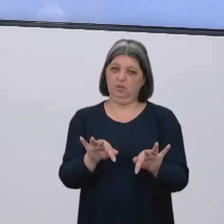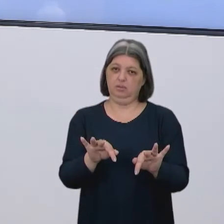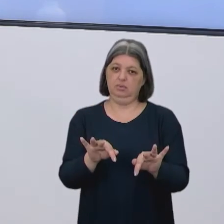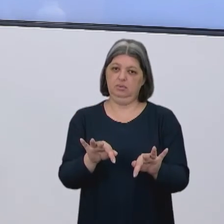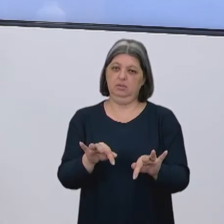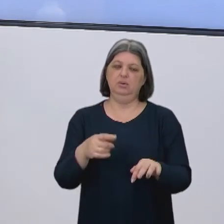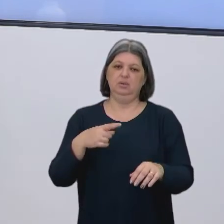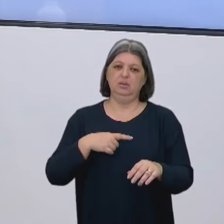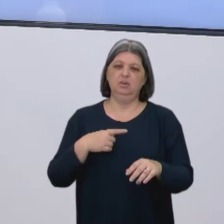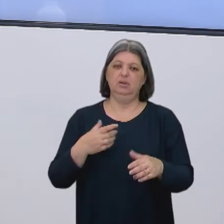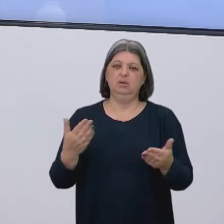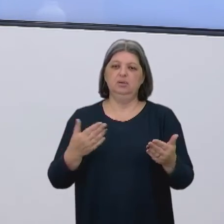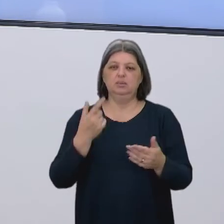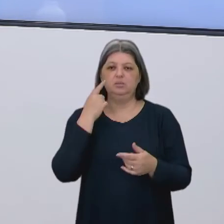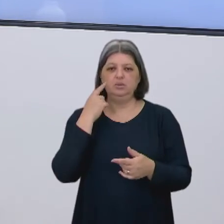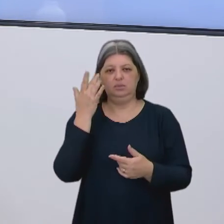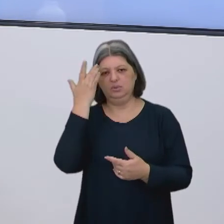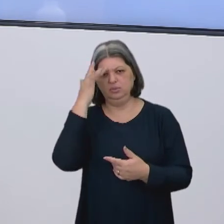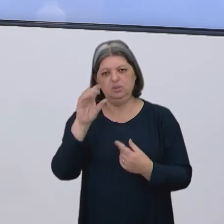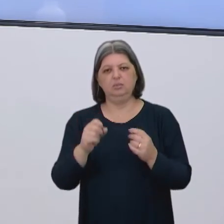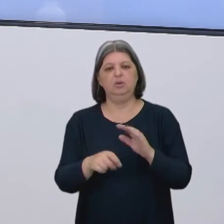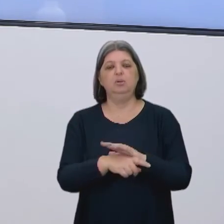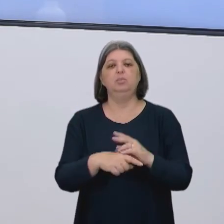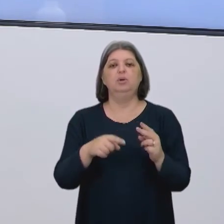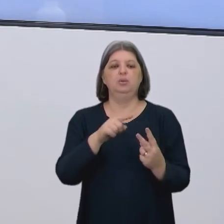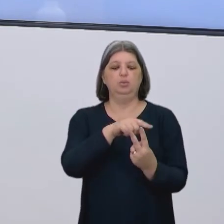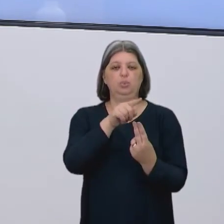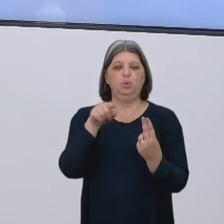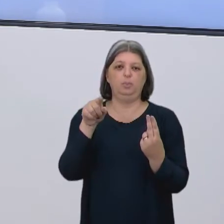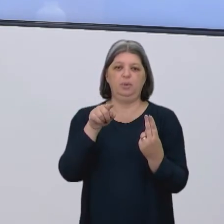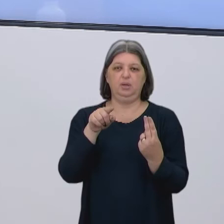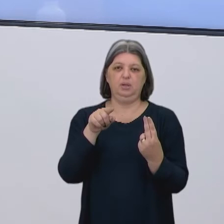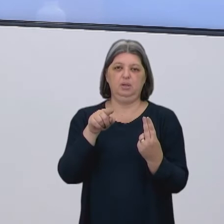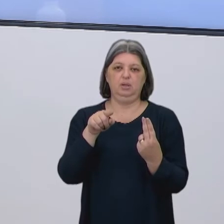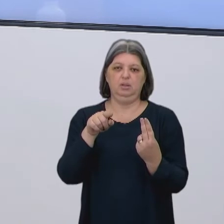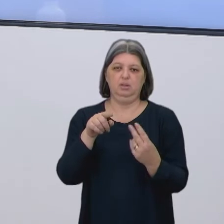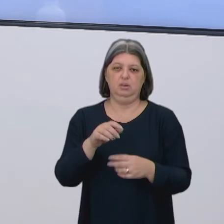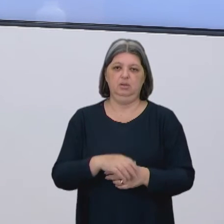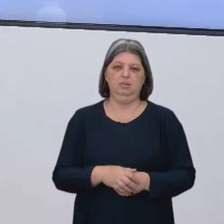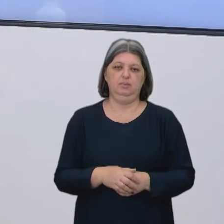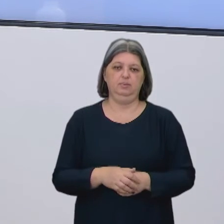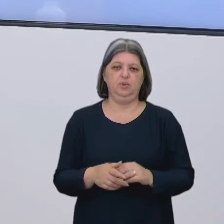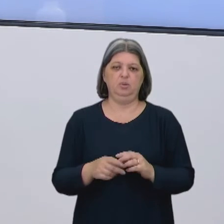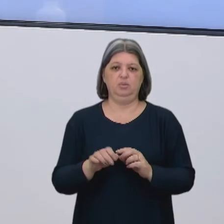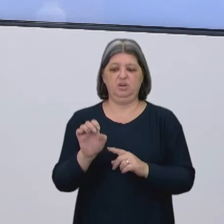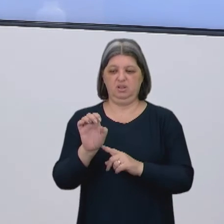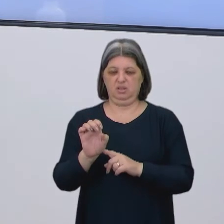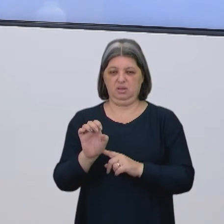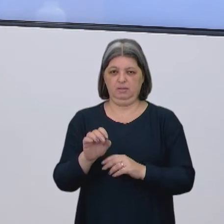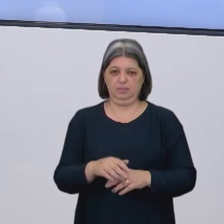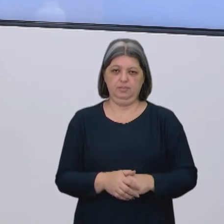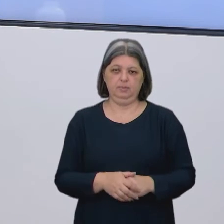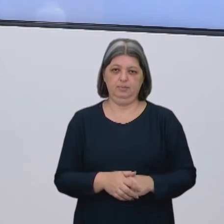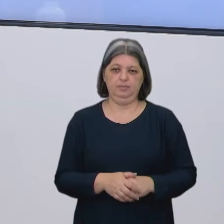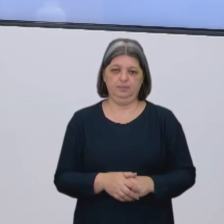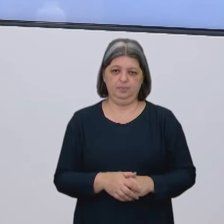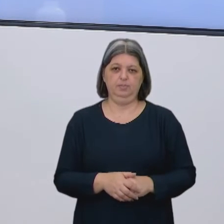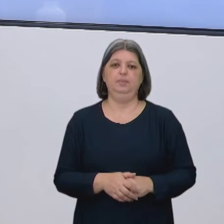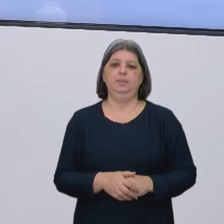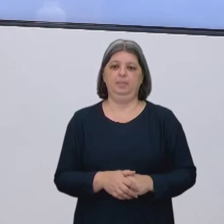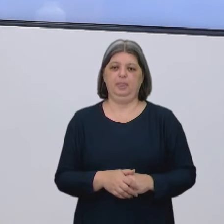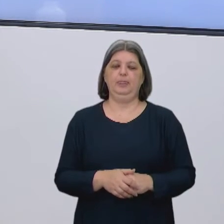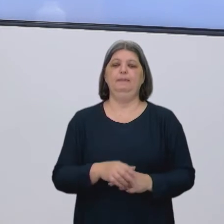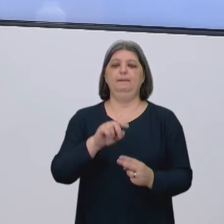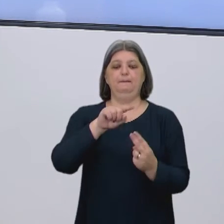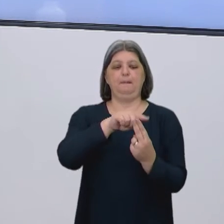gente até hoje determinando, sei lá qual causa do π, sei lá qual causa do número de Euler, que é o número e, né? Então, tanto o π quanto o e